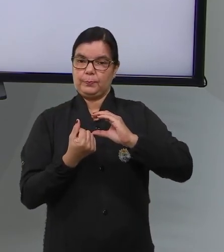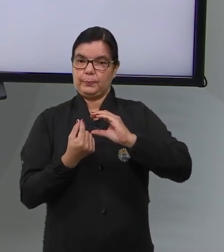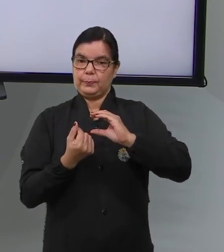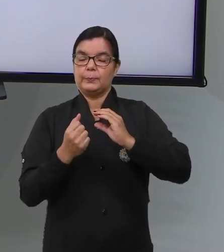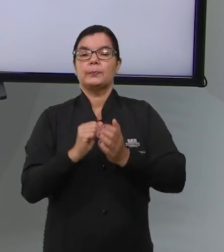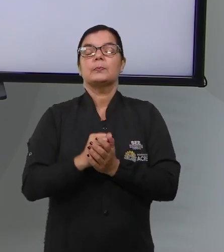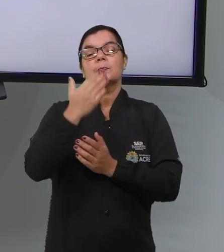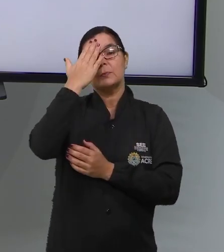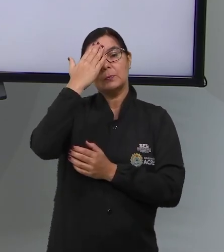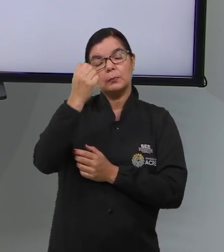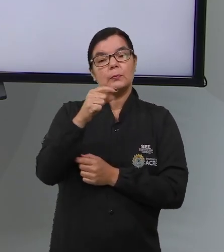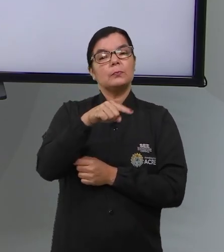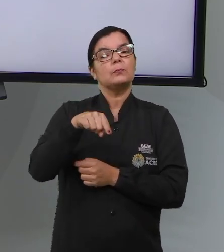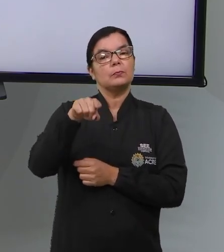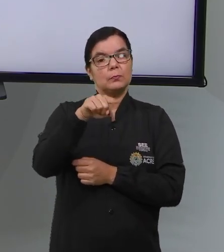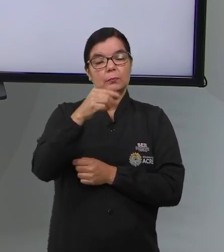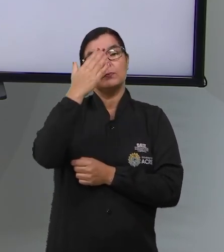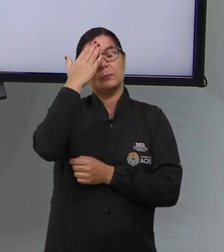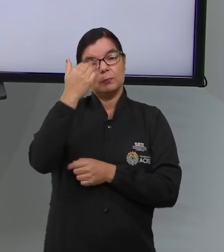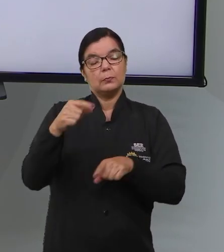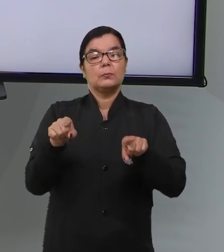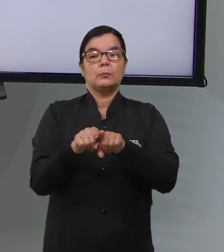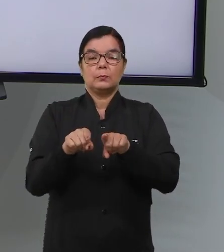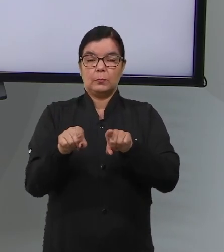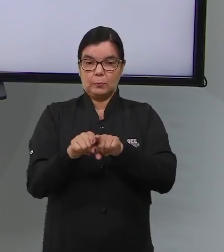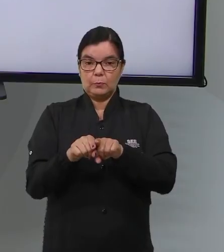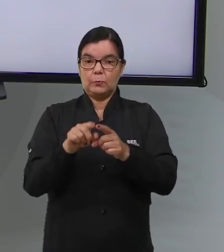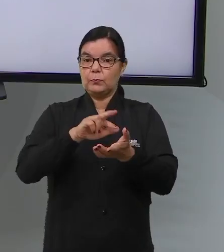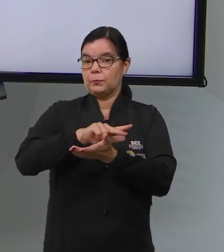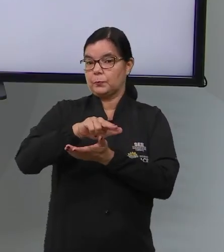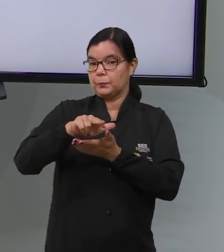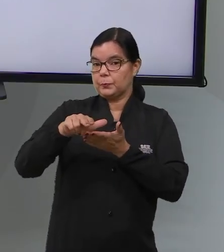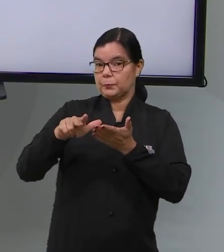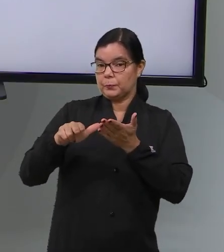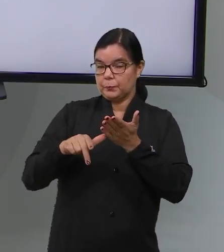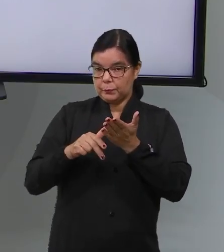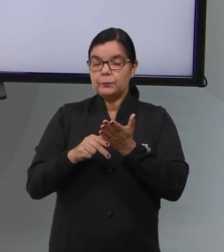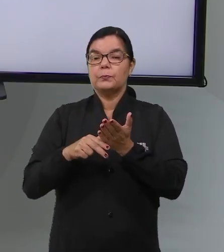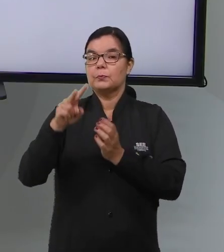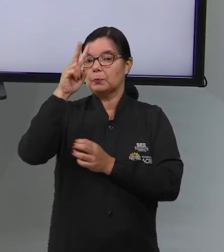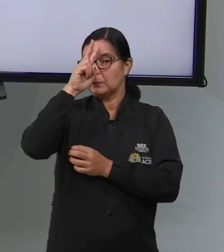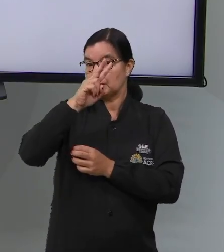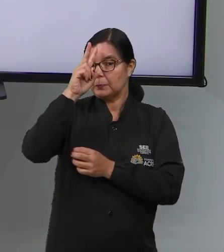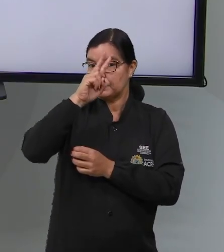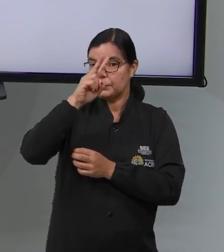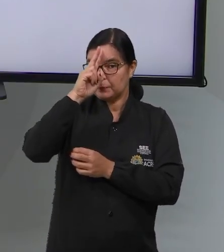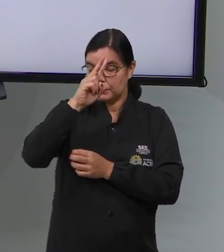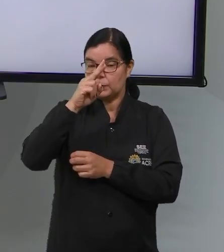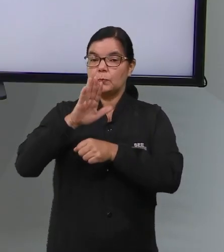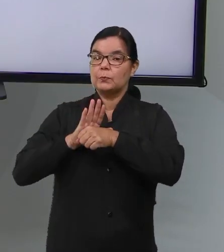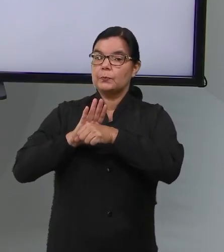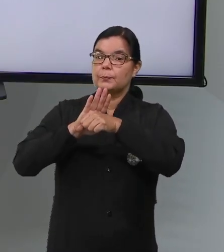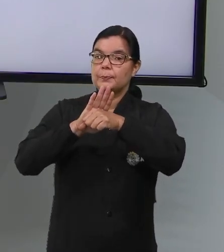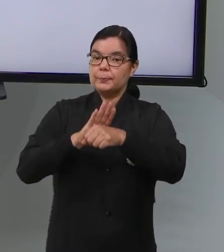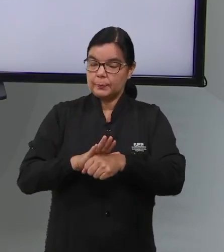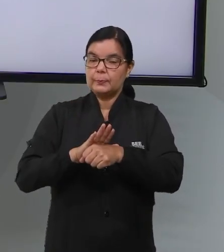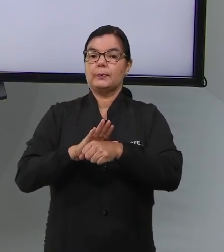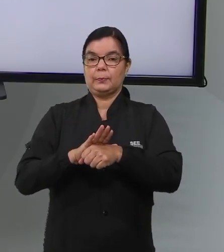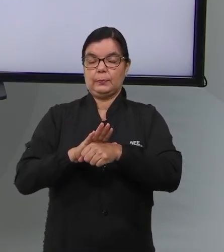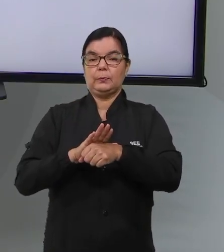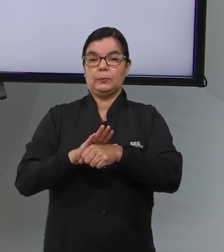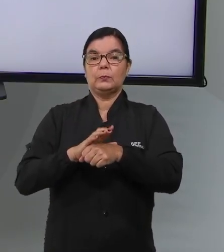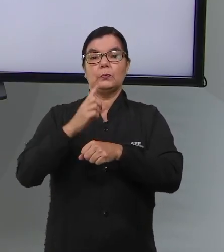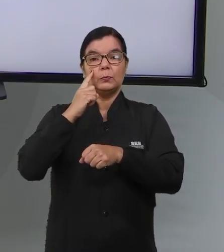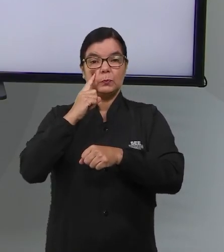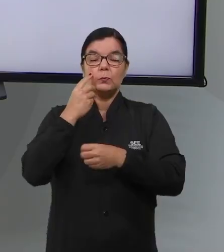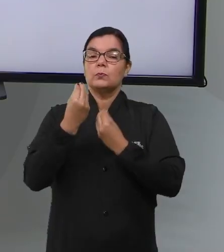Nós sabemos, e você sabe disso, que vários marcos históricos contribuíram para a